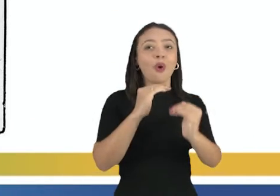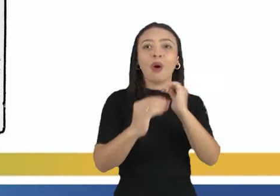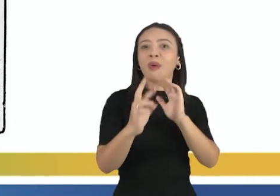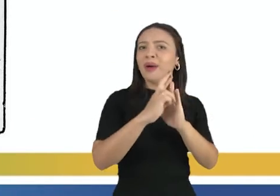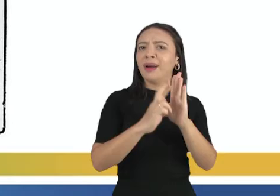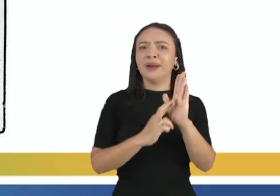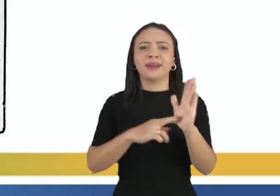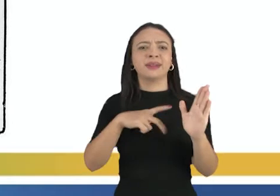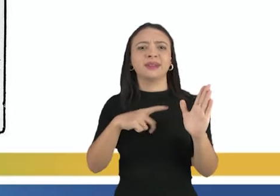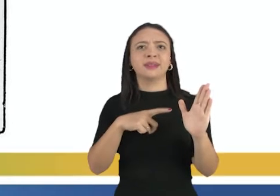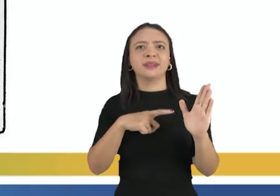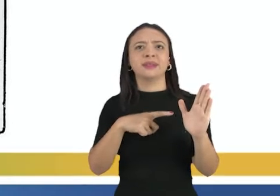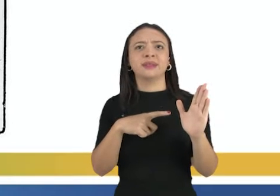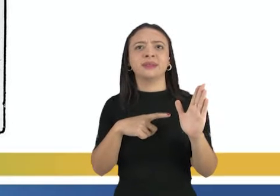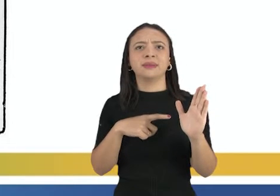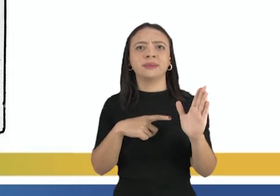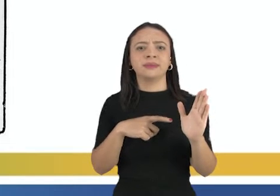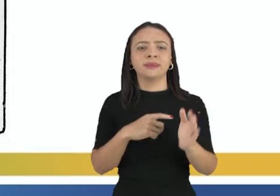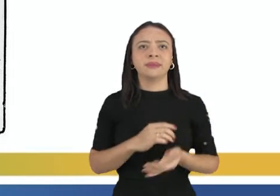vigentes de maneira